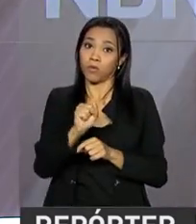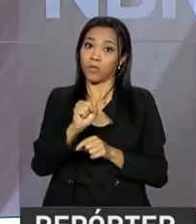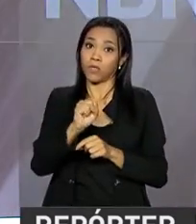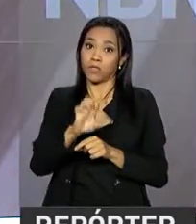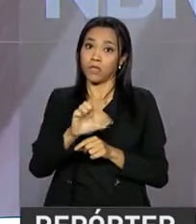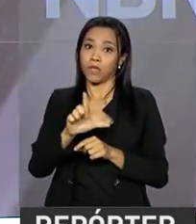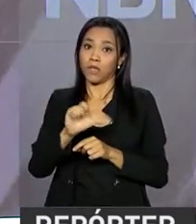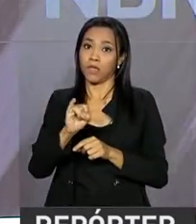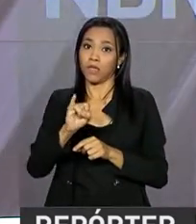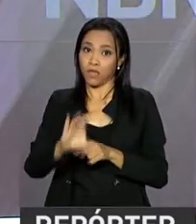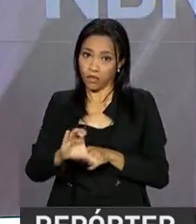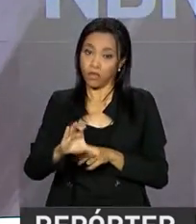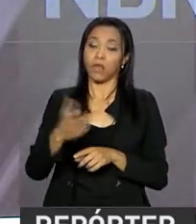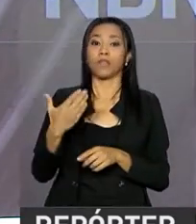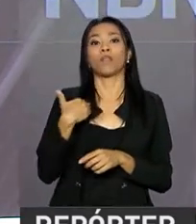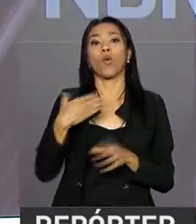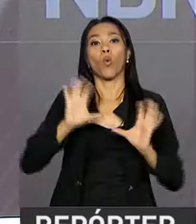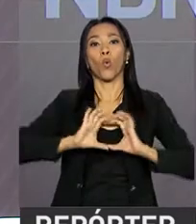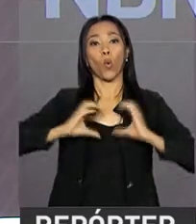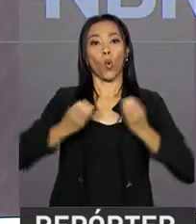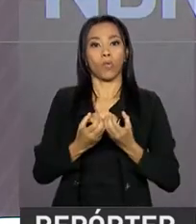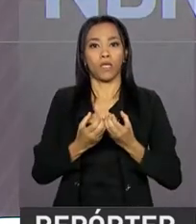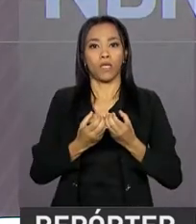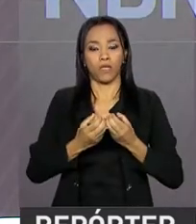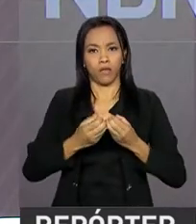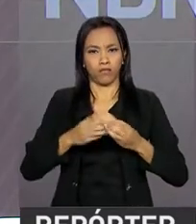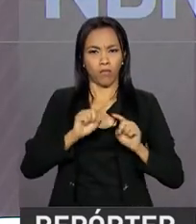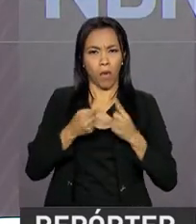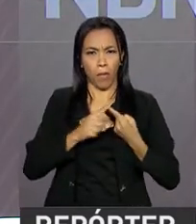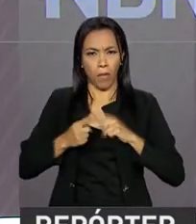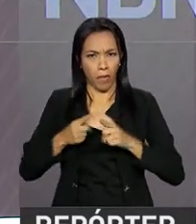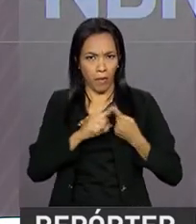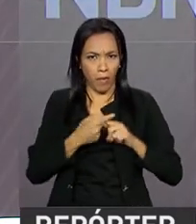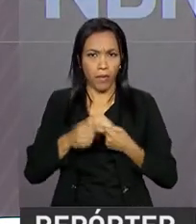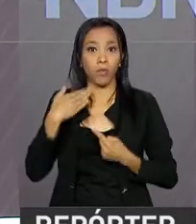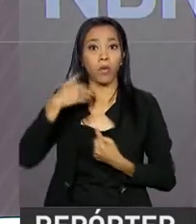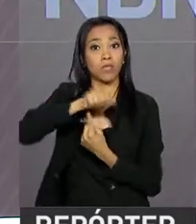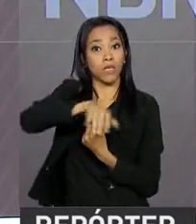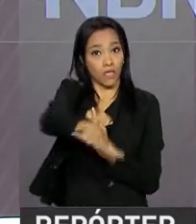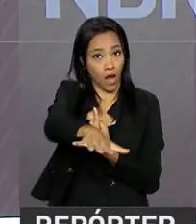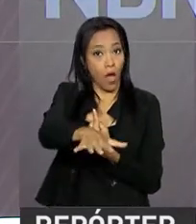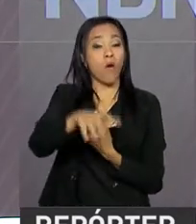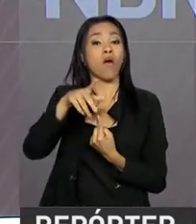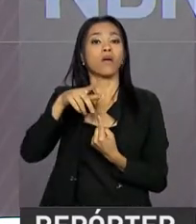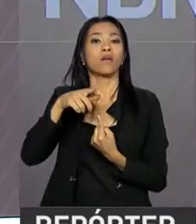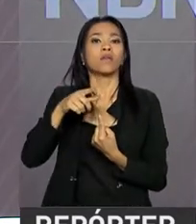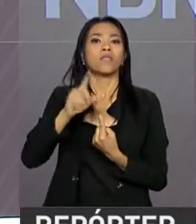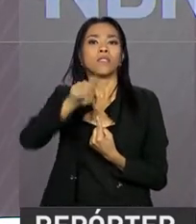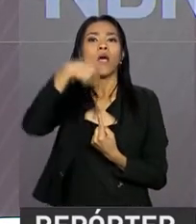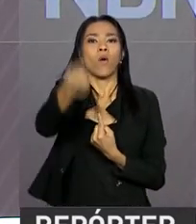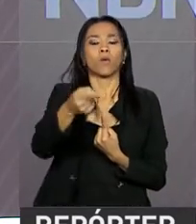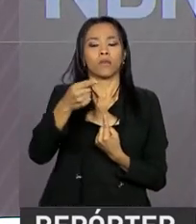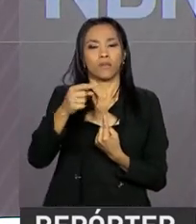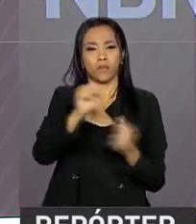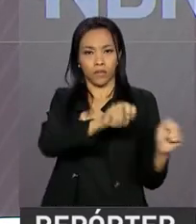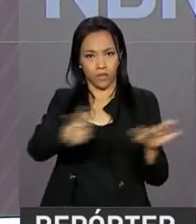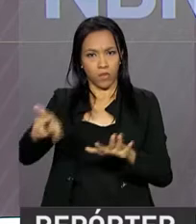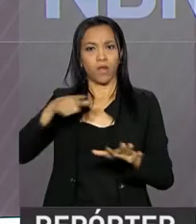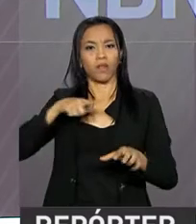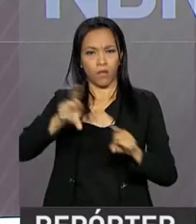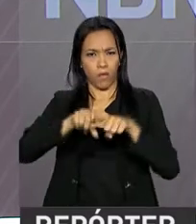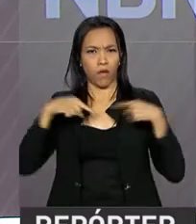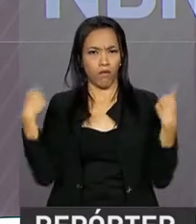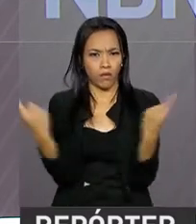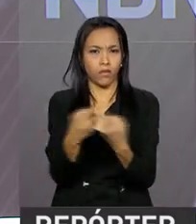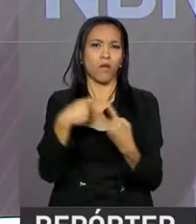monetária do banco central copom se reuniu em brasília na semana se reunir em brasília na semana que vem para definir a